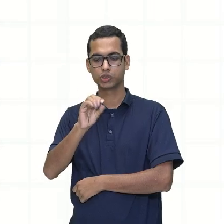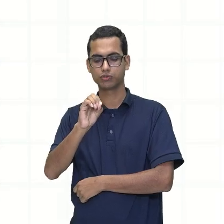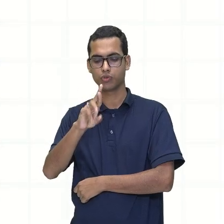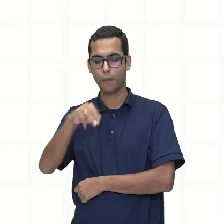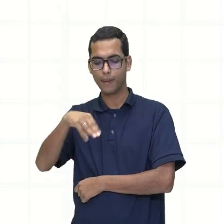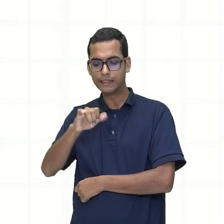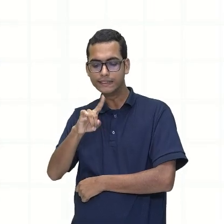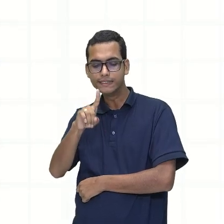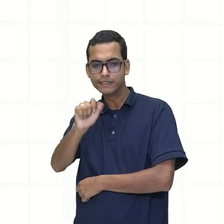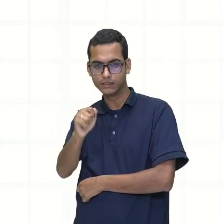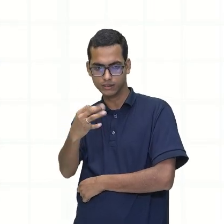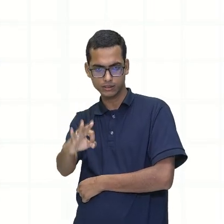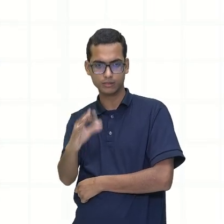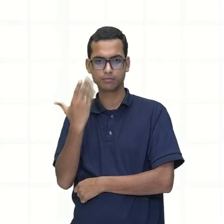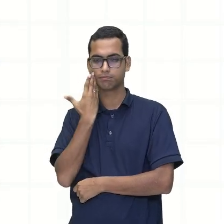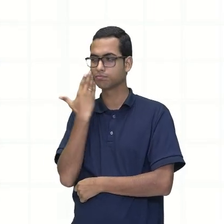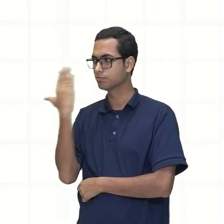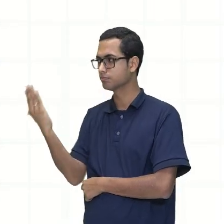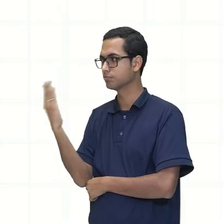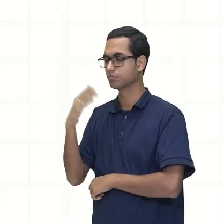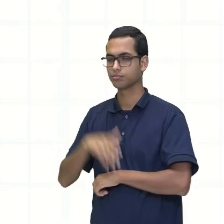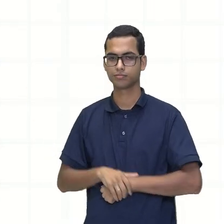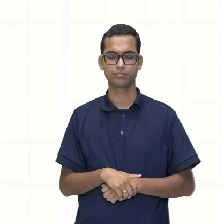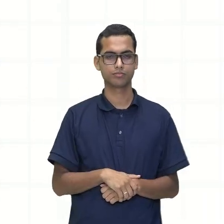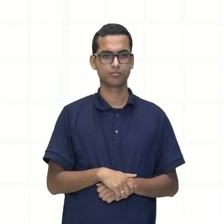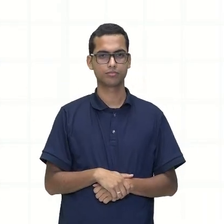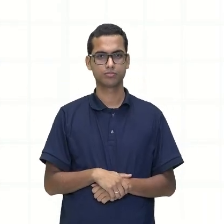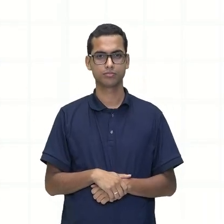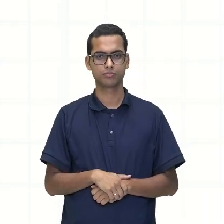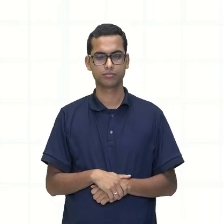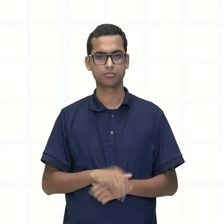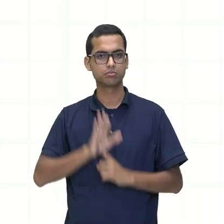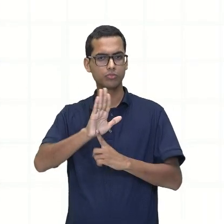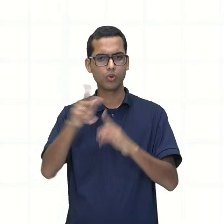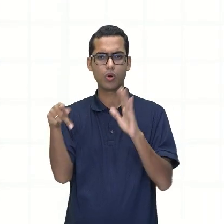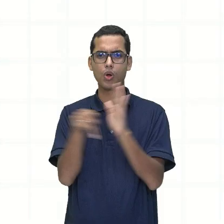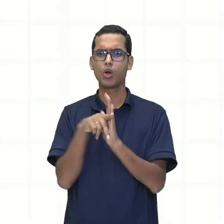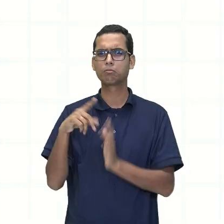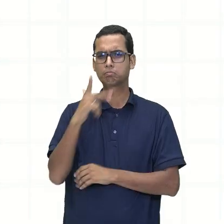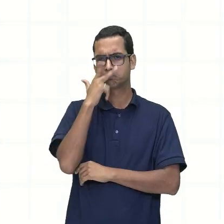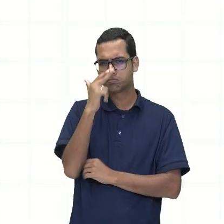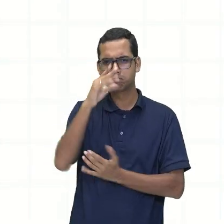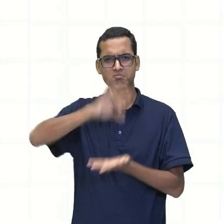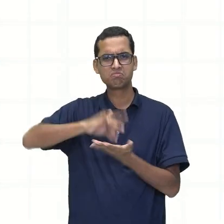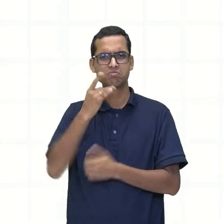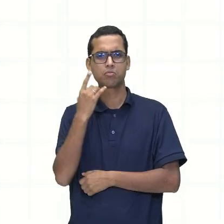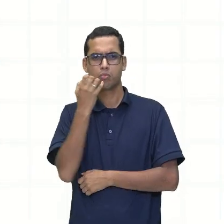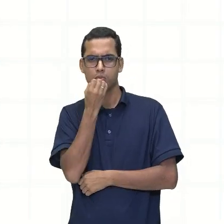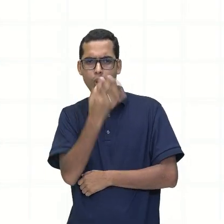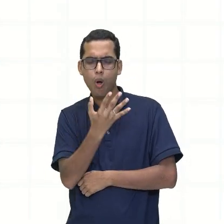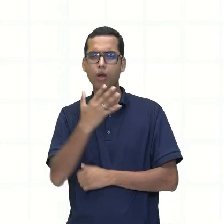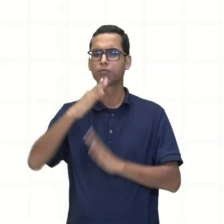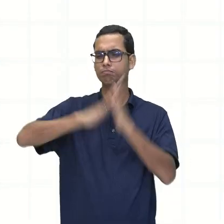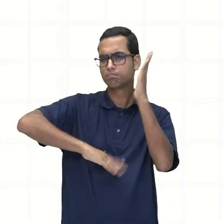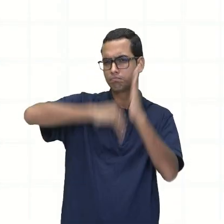encontra, reformada. Se ela foi reformada, provavelmente ela está com um estado, uma aparência boa, né? Tá toda pintadinha,